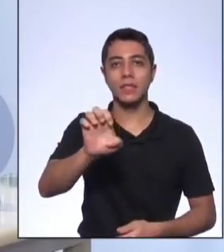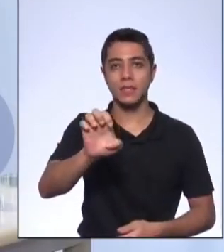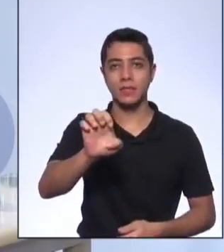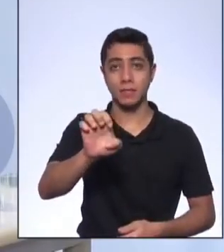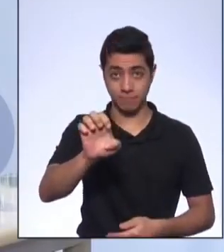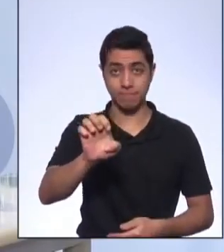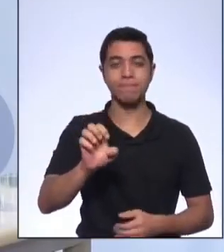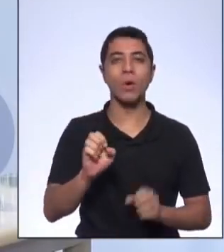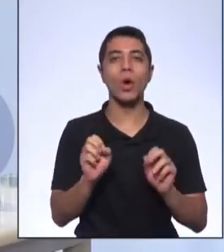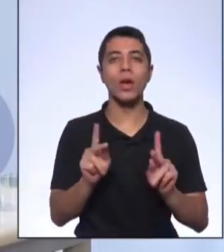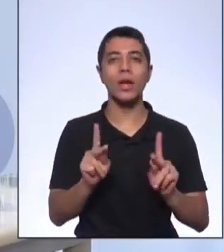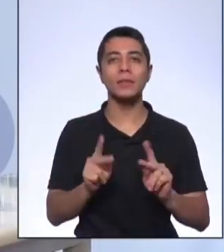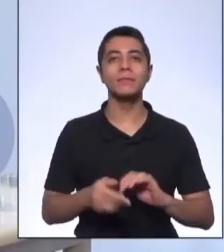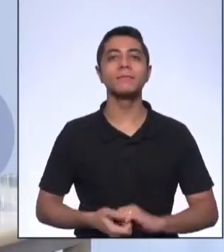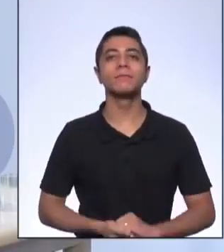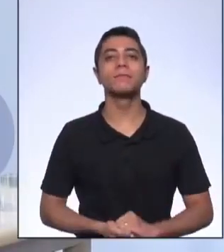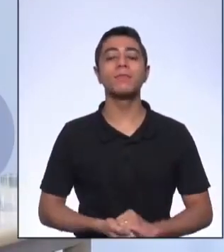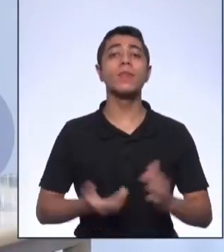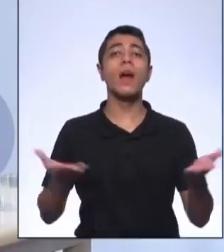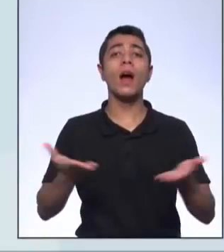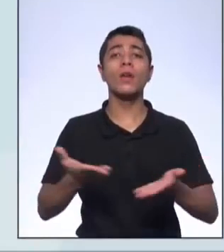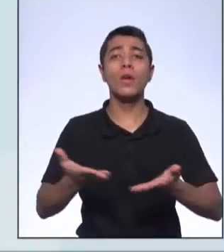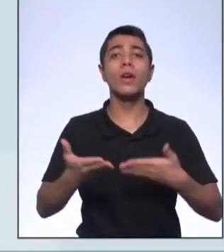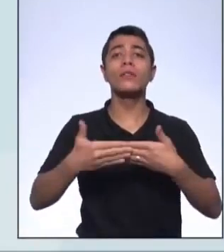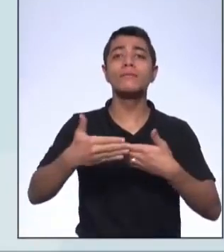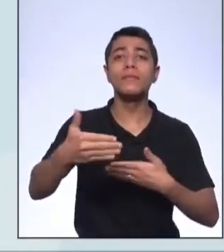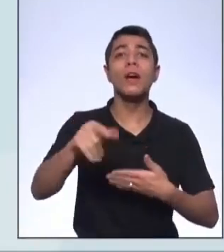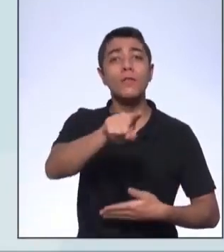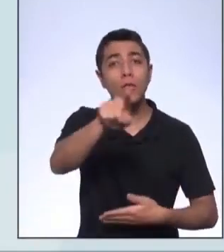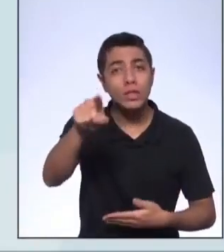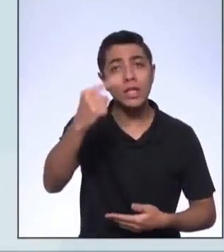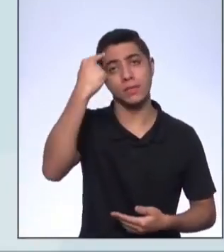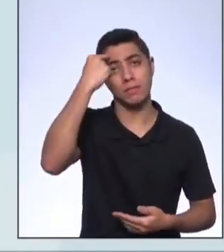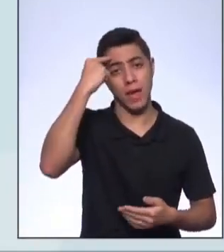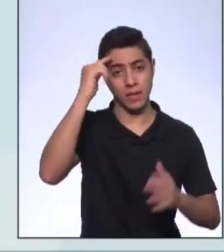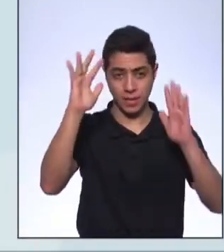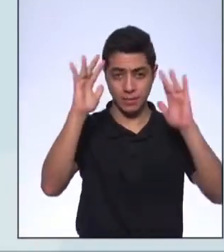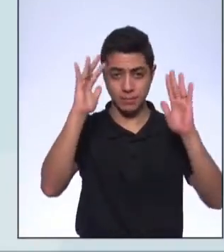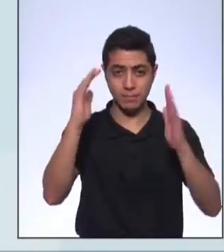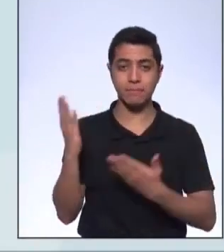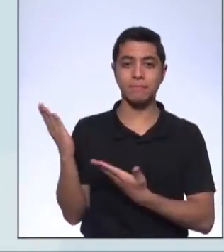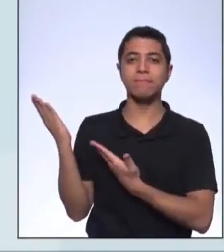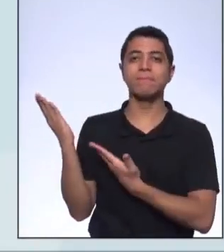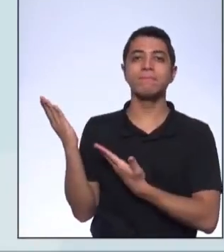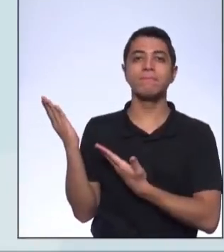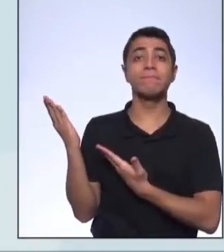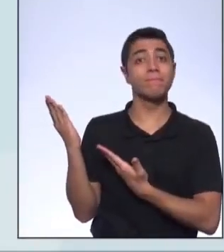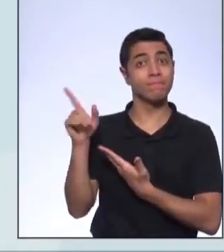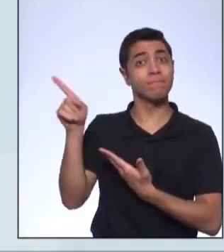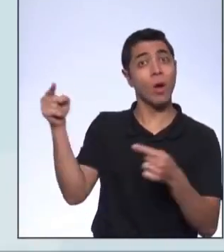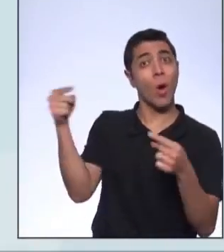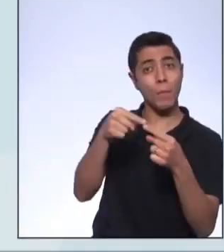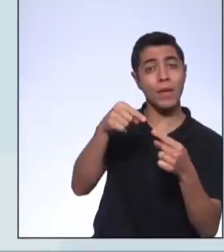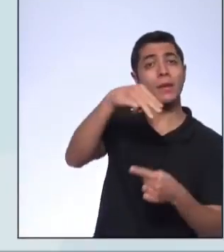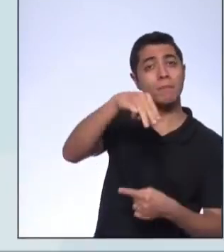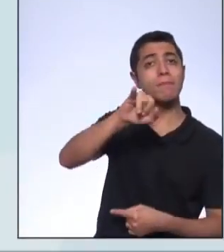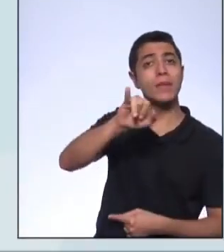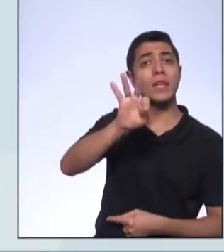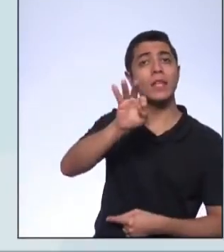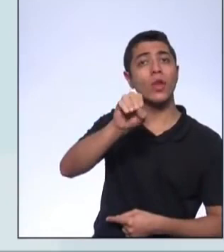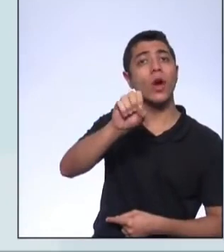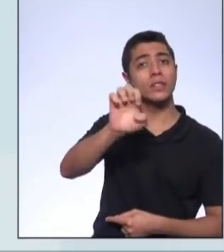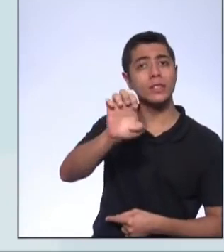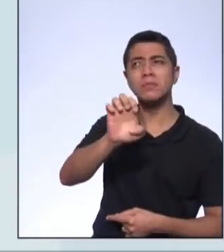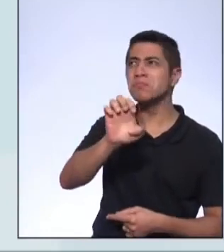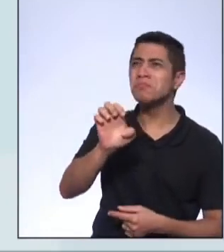Agora é hora de vocês pensarem um pouquinho. Qual a relação da imagem com o processo mitótico? 2 minutinhos aí. Né,